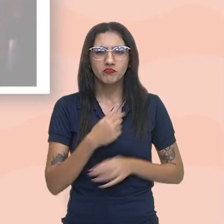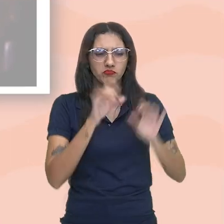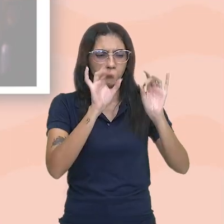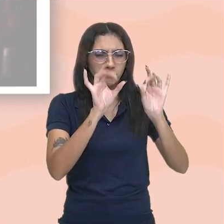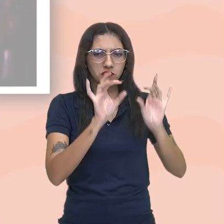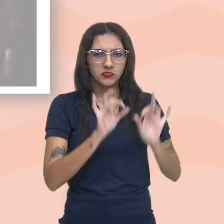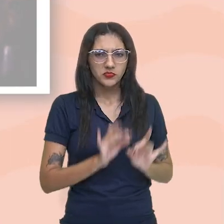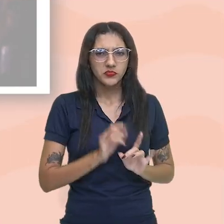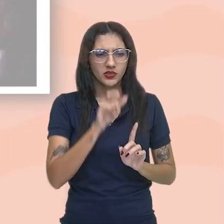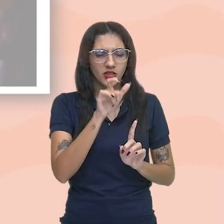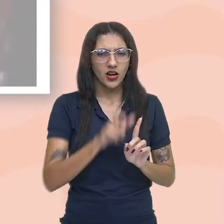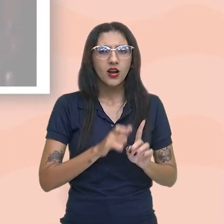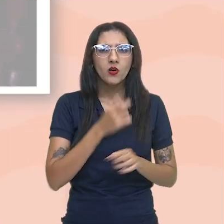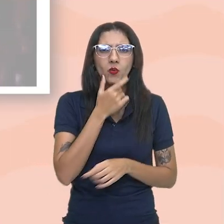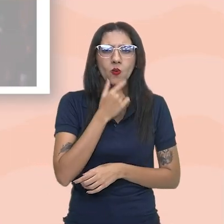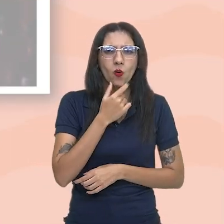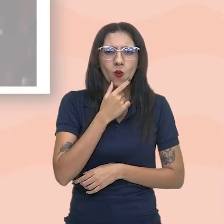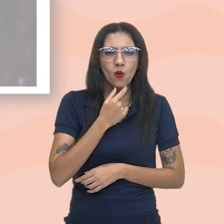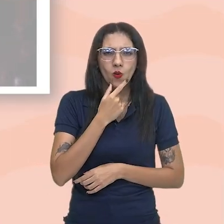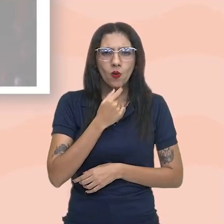nunca